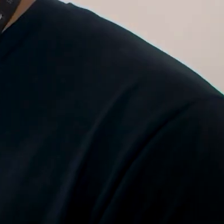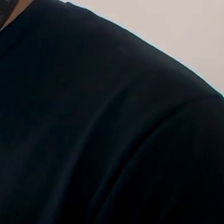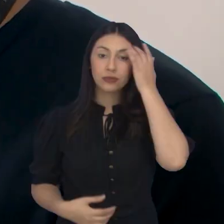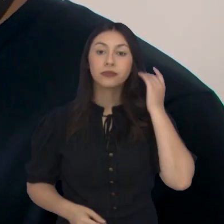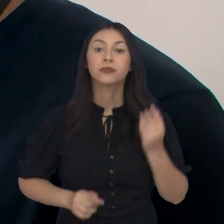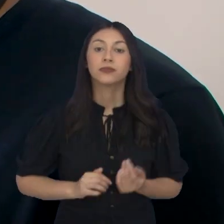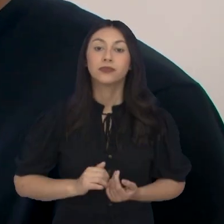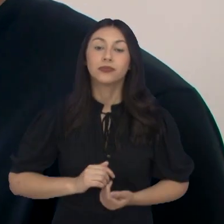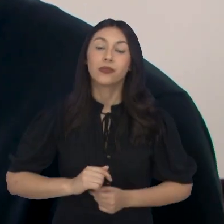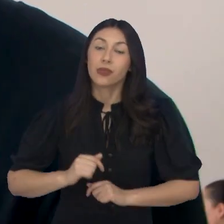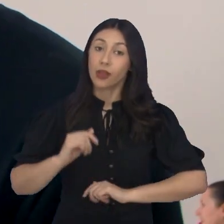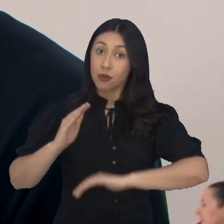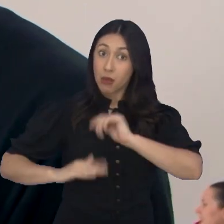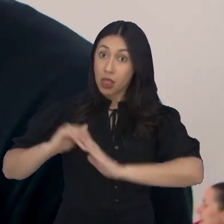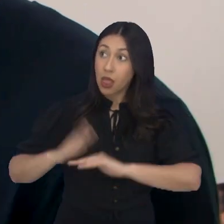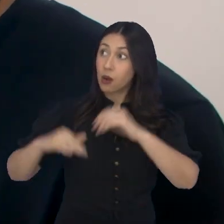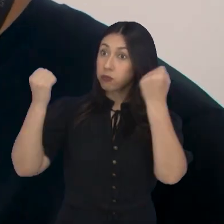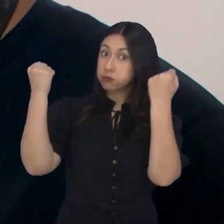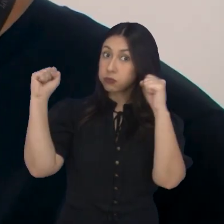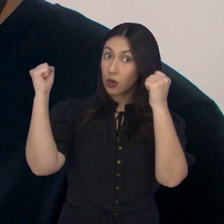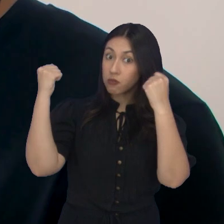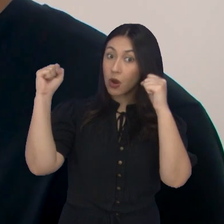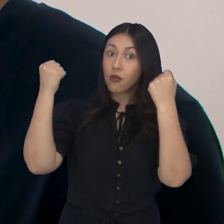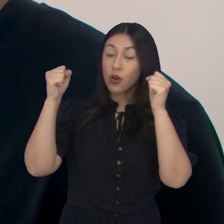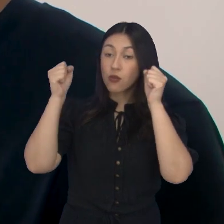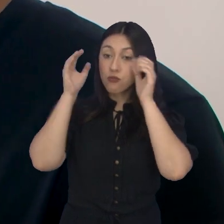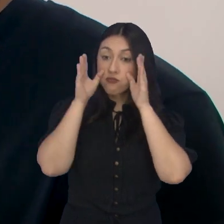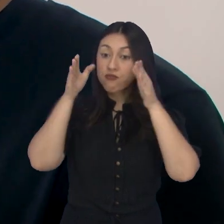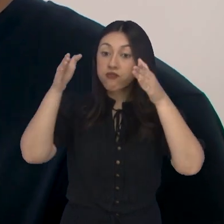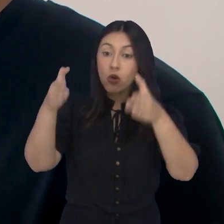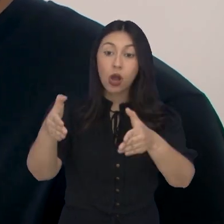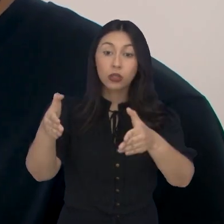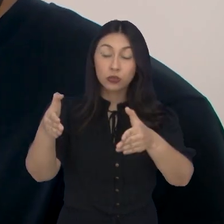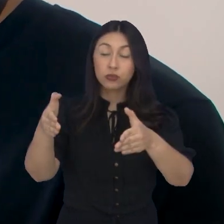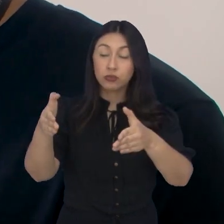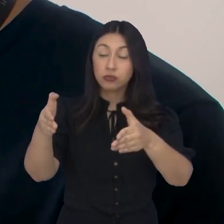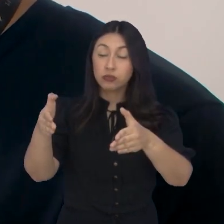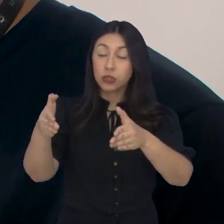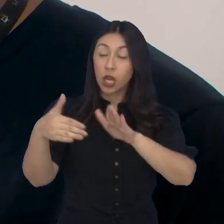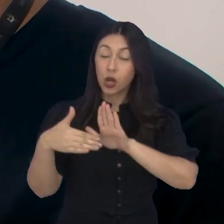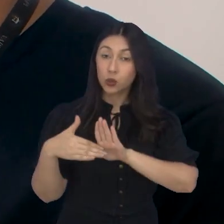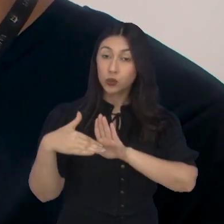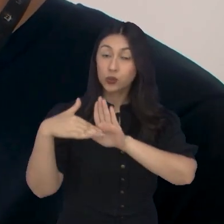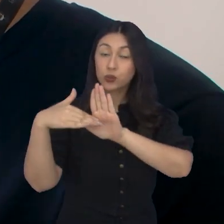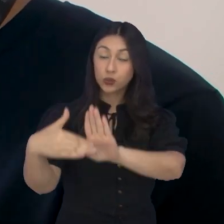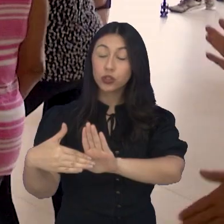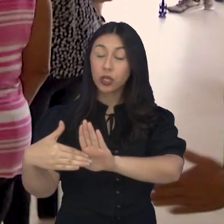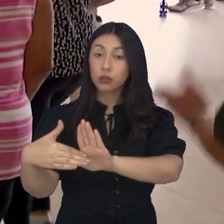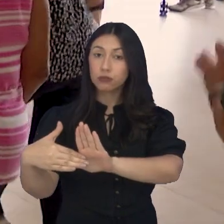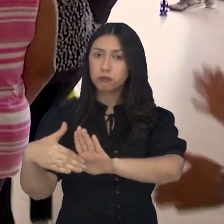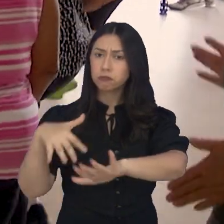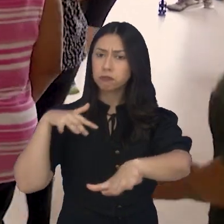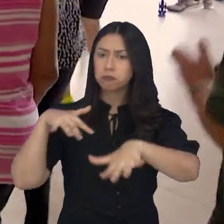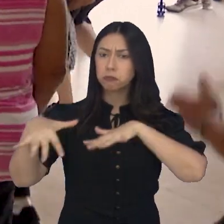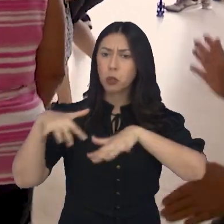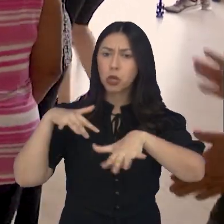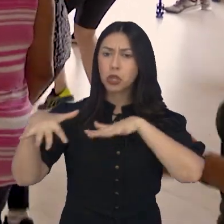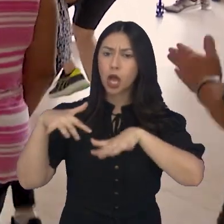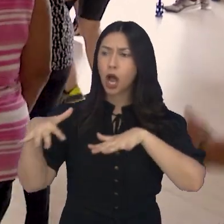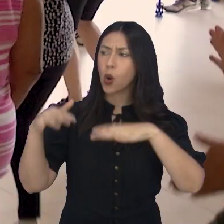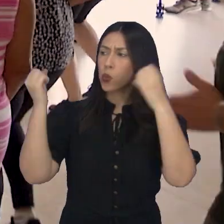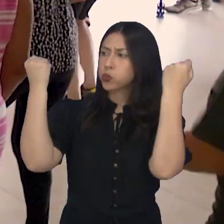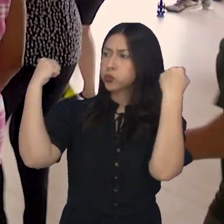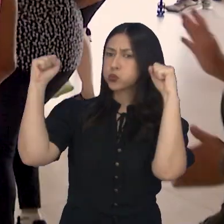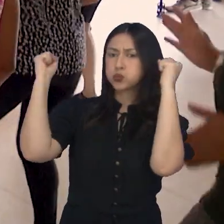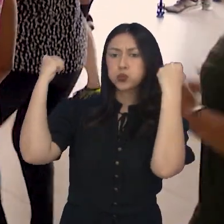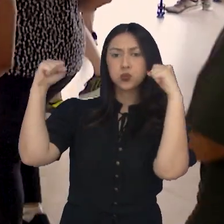A atividade física, o exercício físico direcionado com um profissional, ele auxilia tanto na mobilidade articular